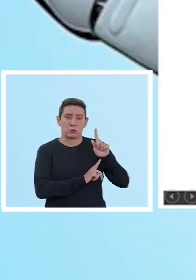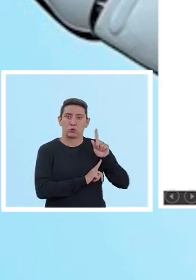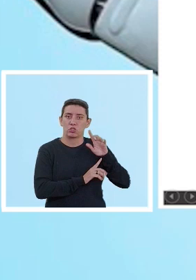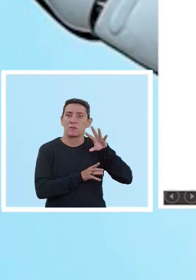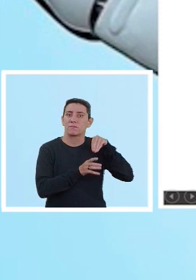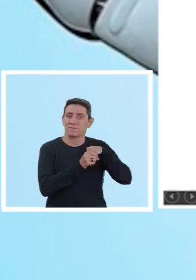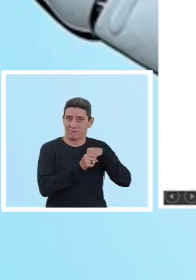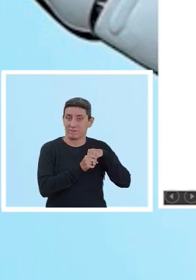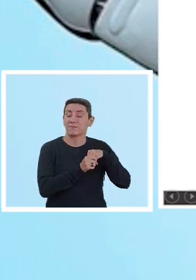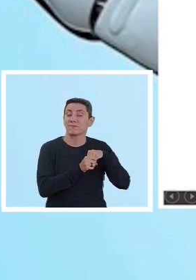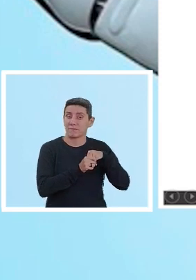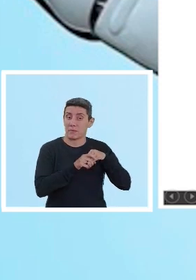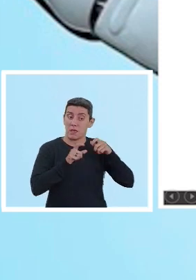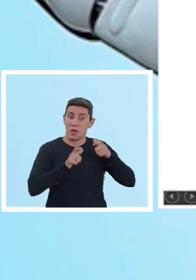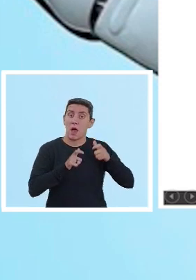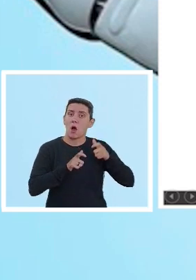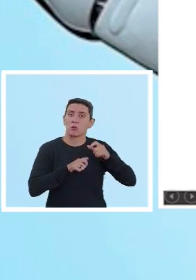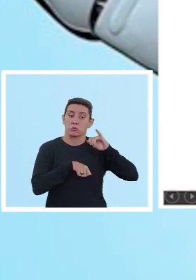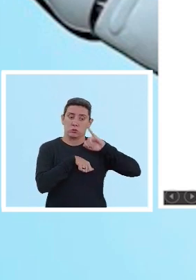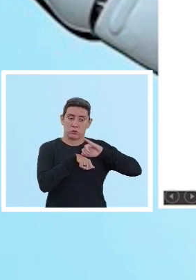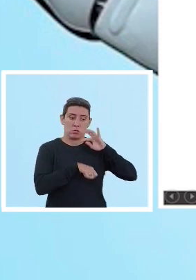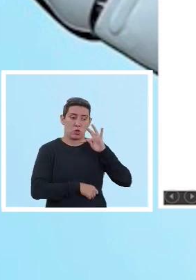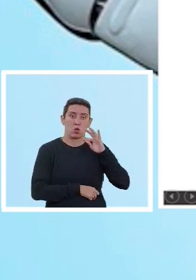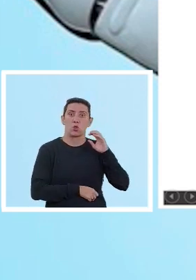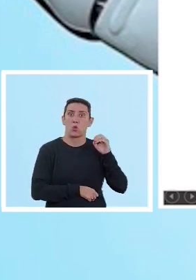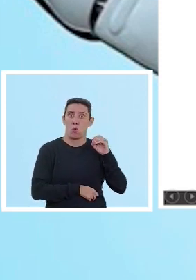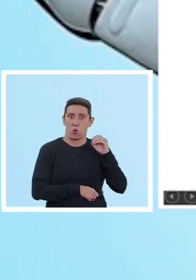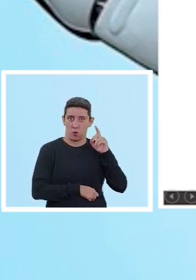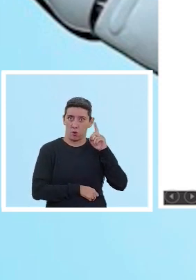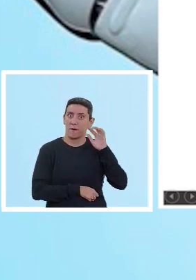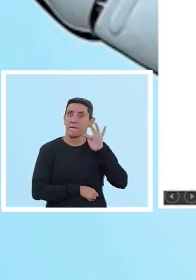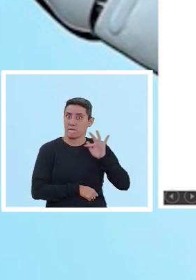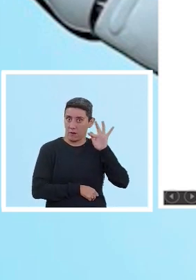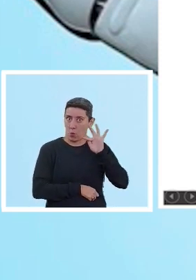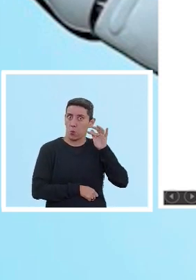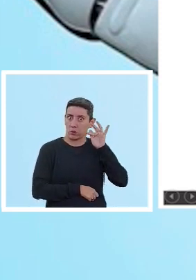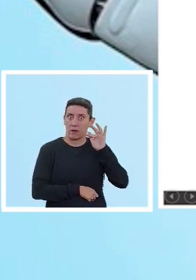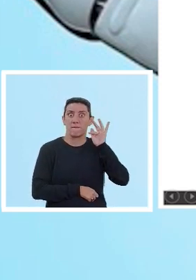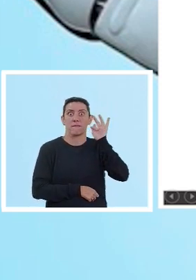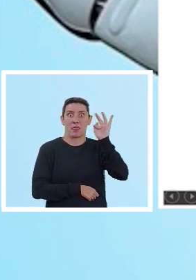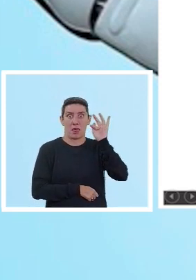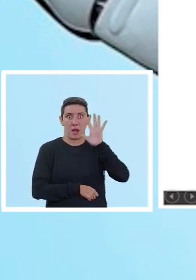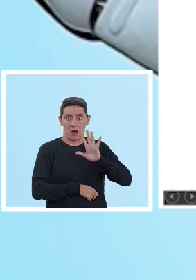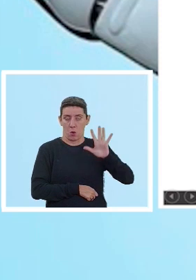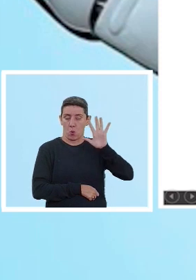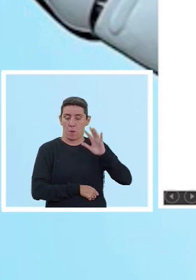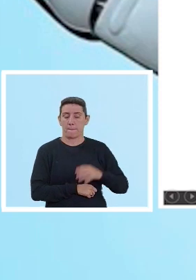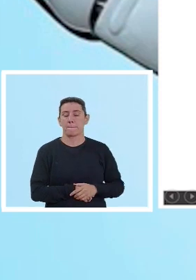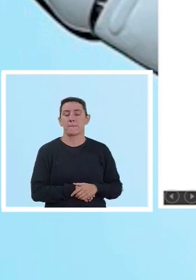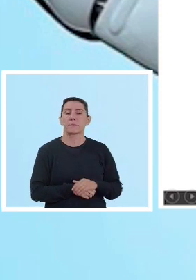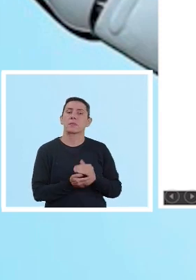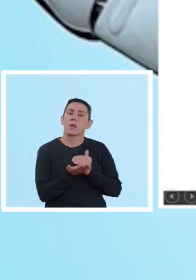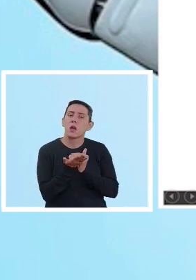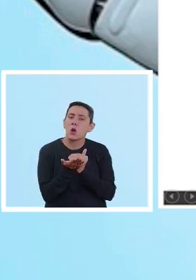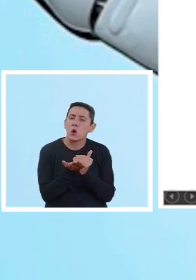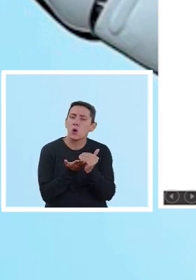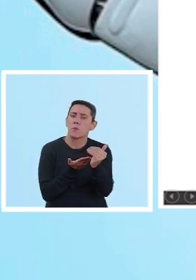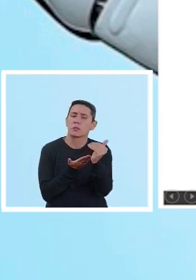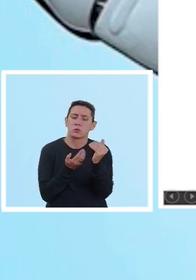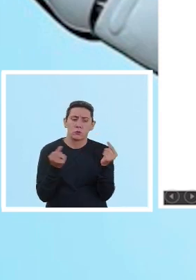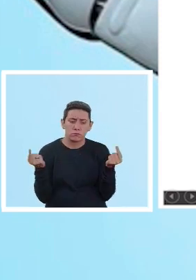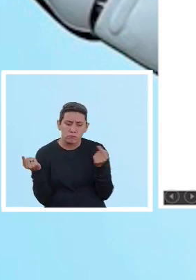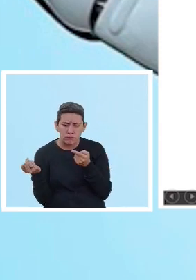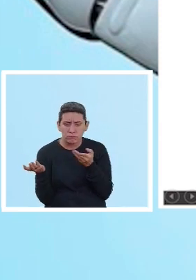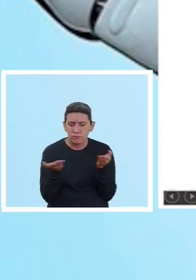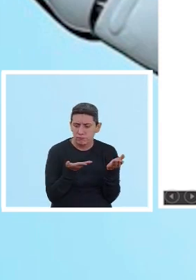aqui no estado Tocantins aqui através da Universidade Federal e conheço a gente começou a aproximar né da uau E